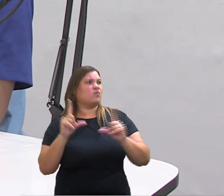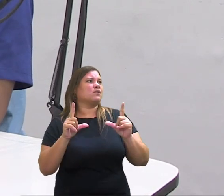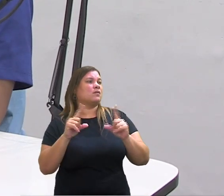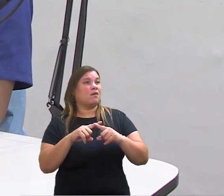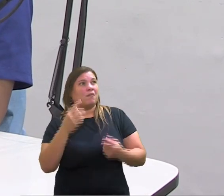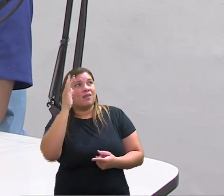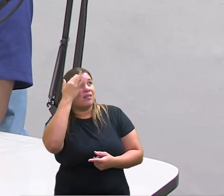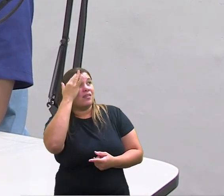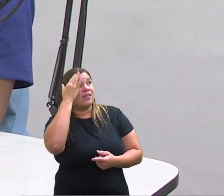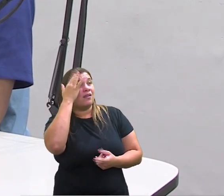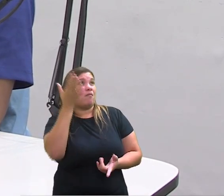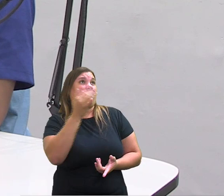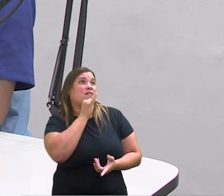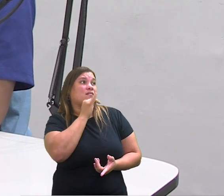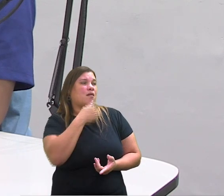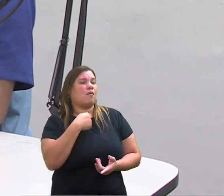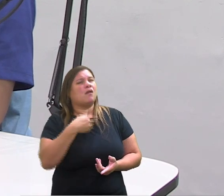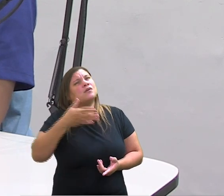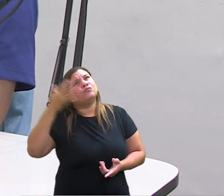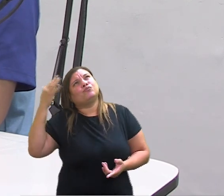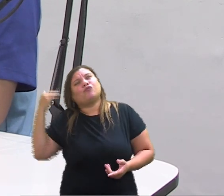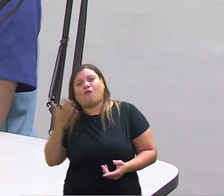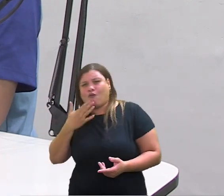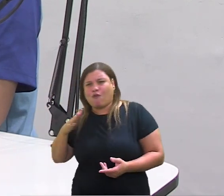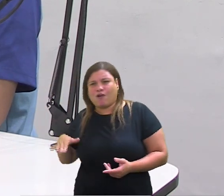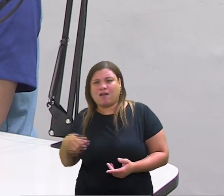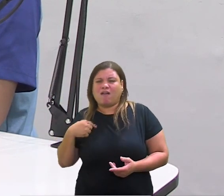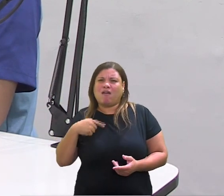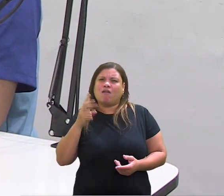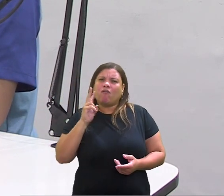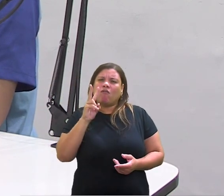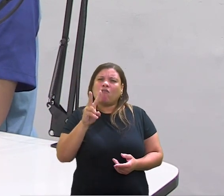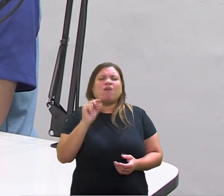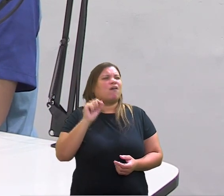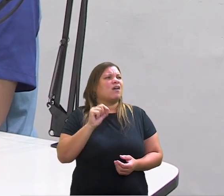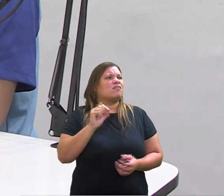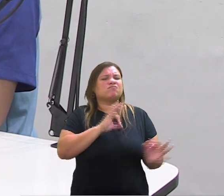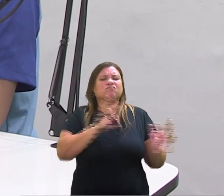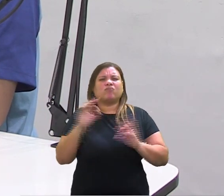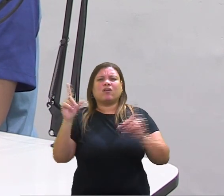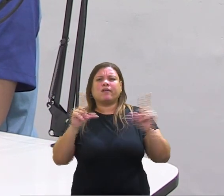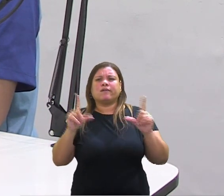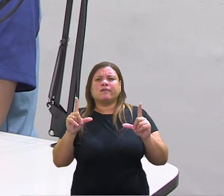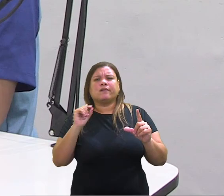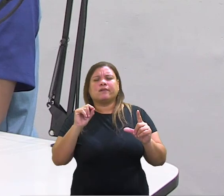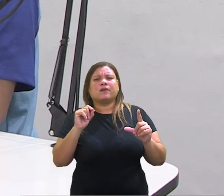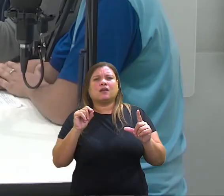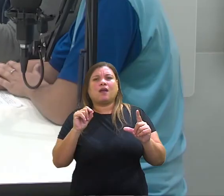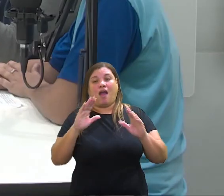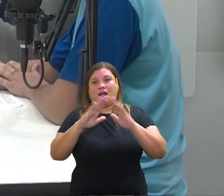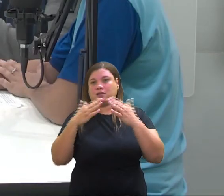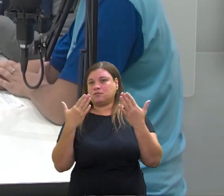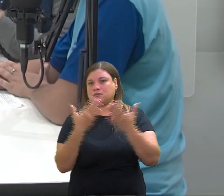novo, principalmente, ficava assim o tempo todo. Escola dever do Estado. Hoje eu sei que aquilo ali